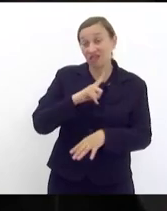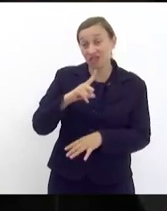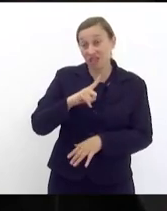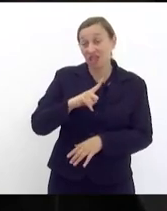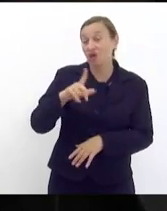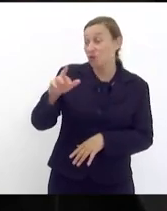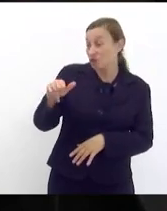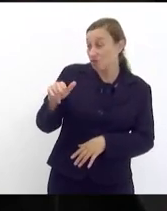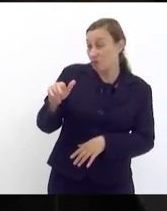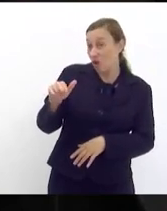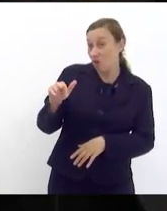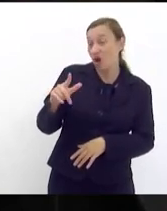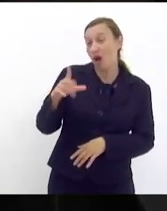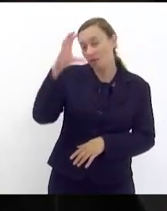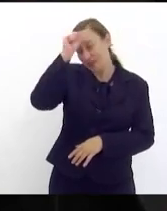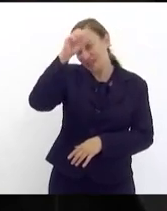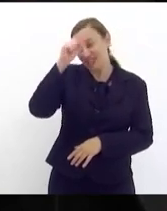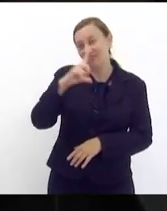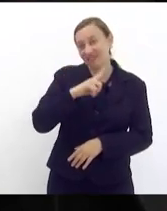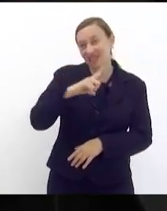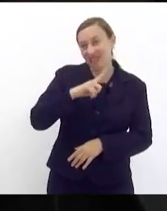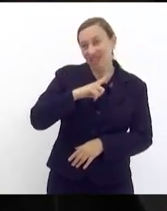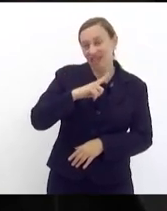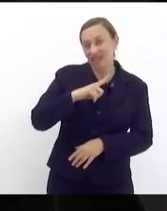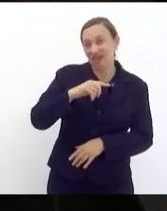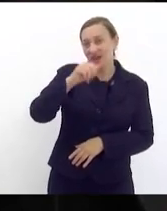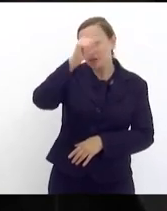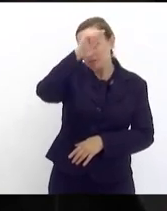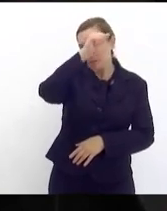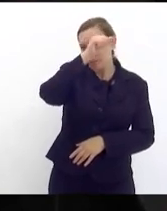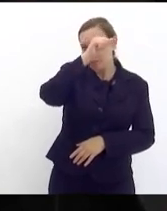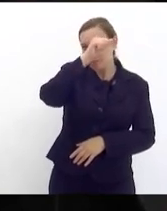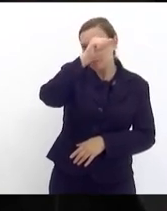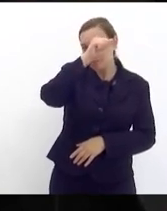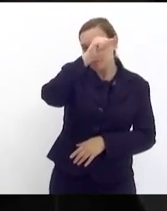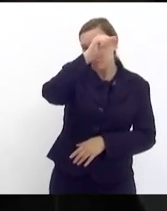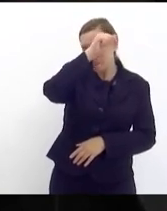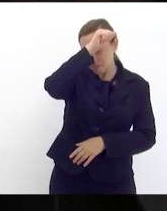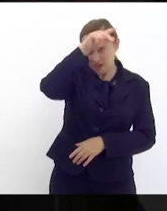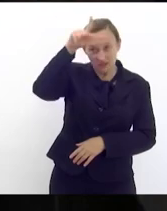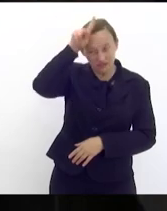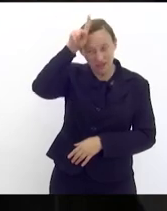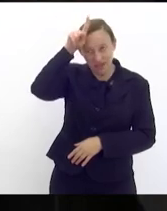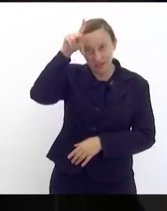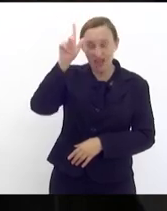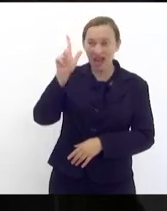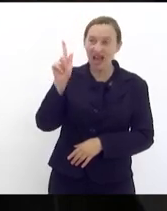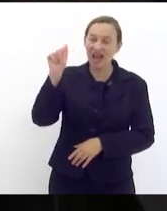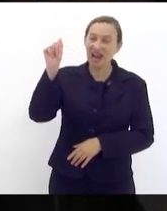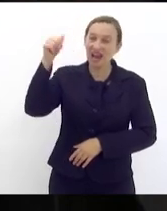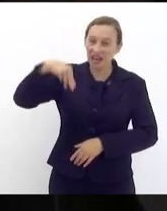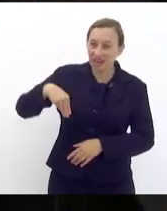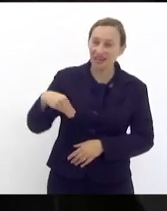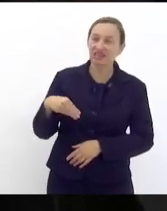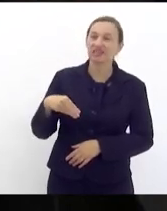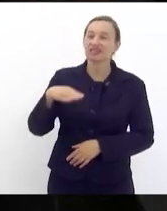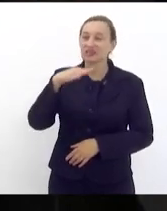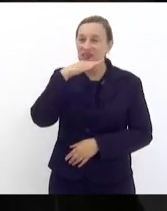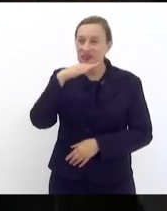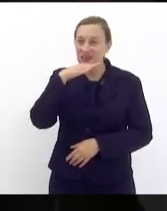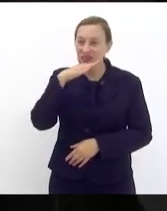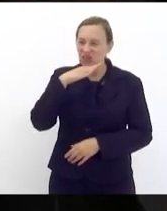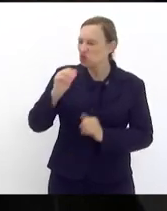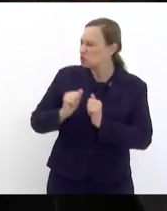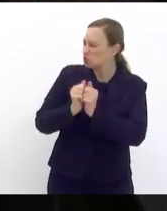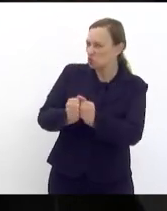eu aprendi a ter, meu prefeito Alain Bombeiro, prefeito da cidade de Mangaratiba, que juntos estamos lutando contra a CCR, a